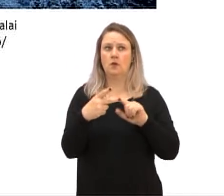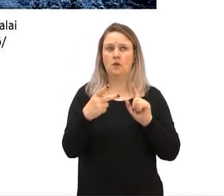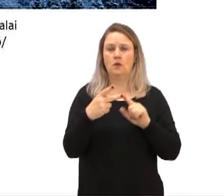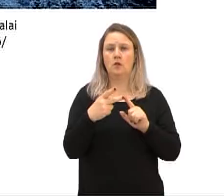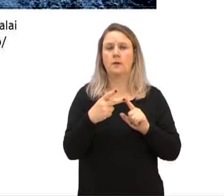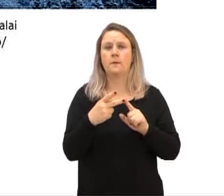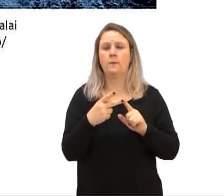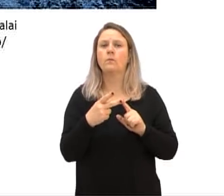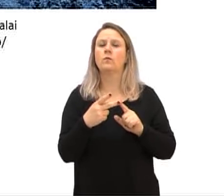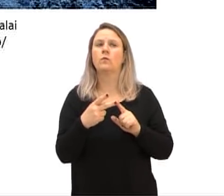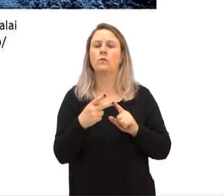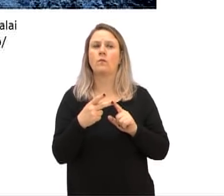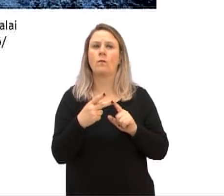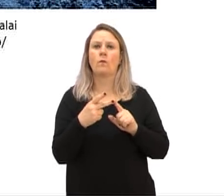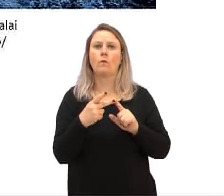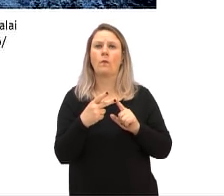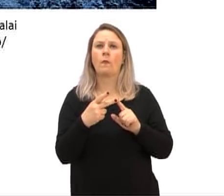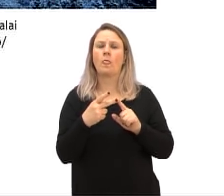que